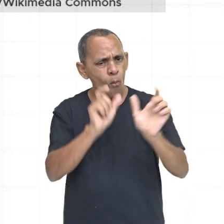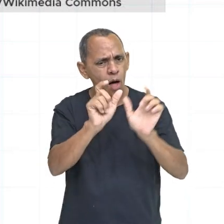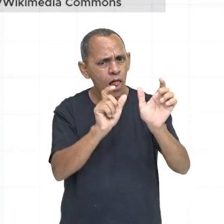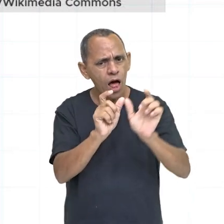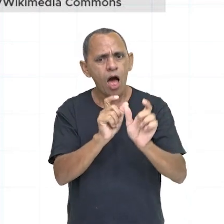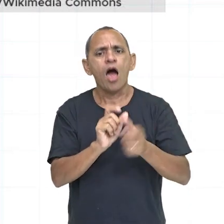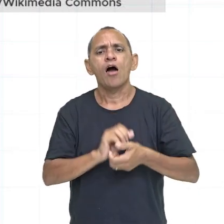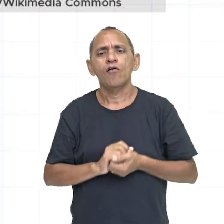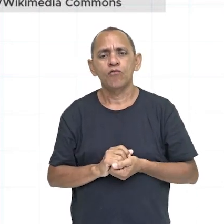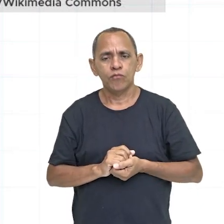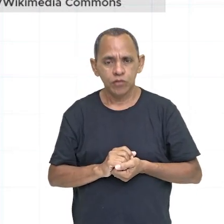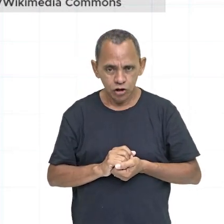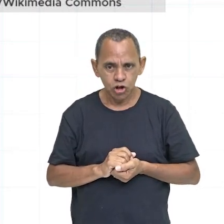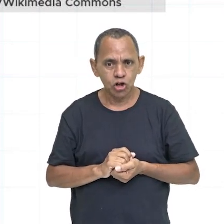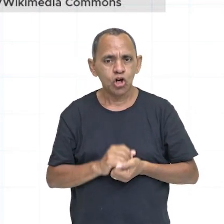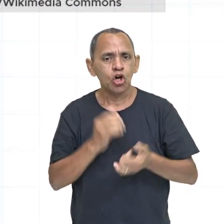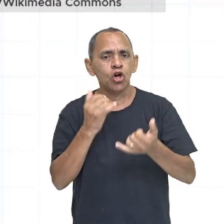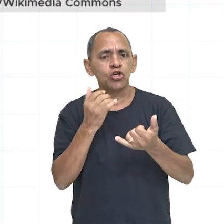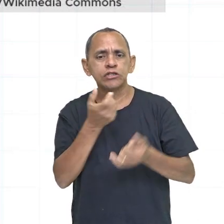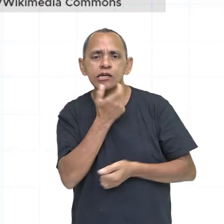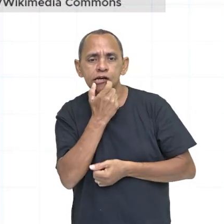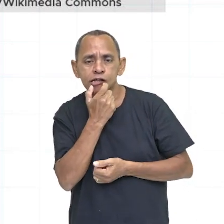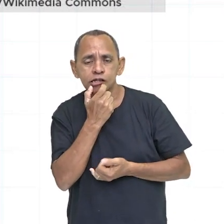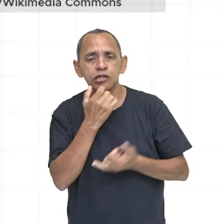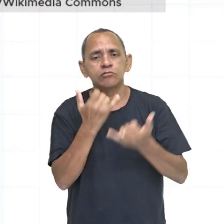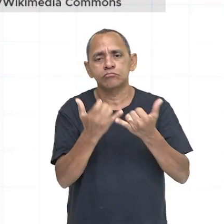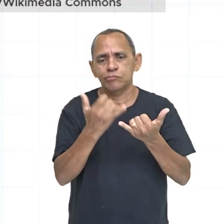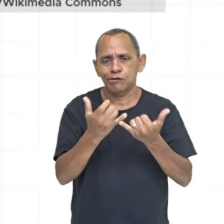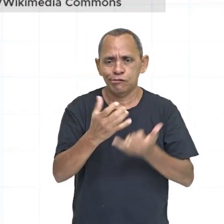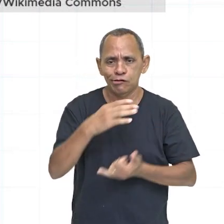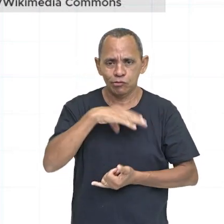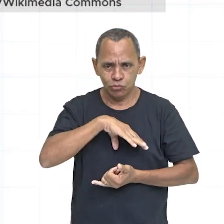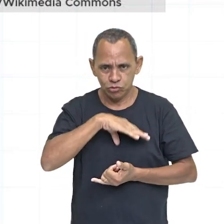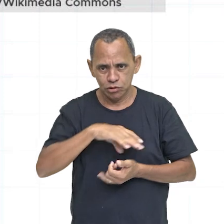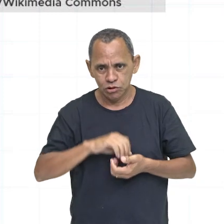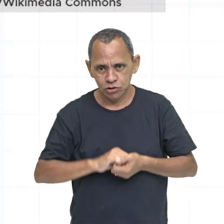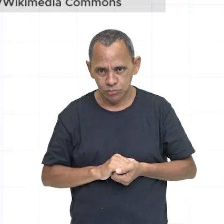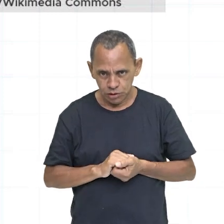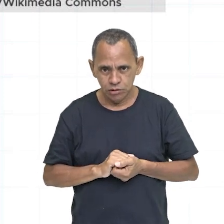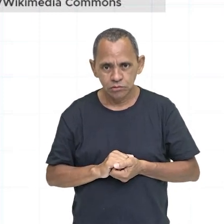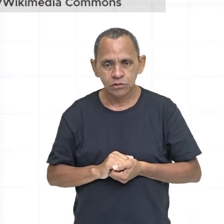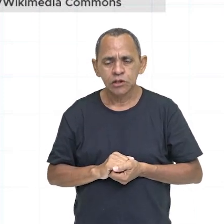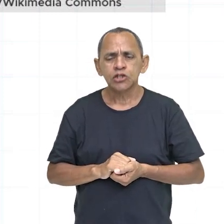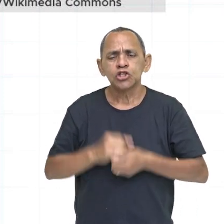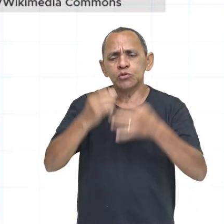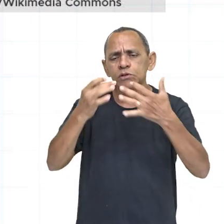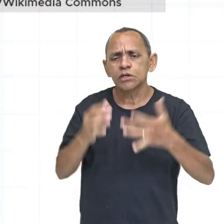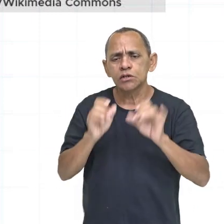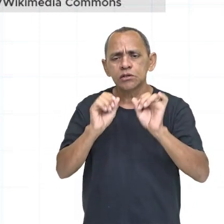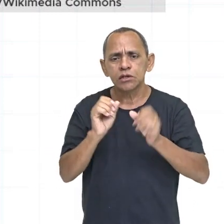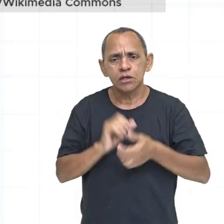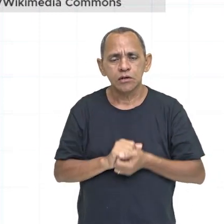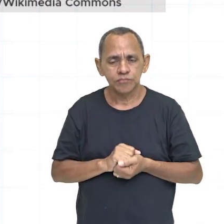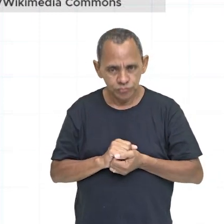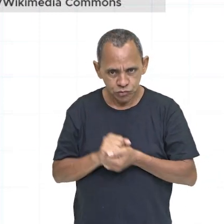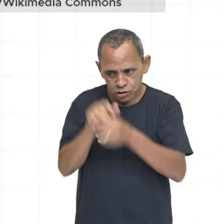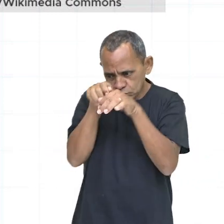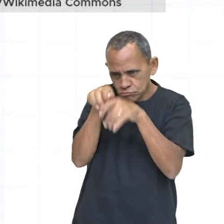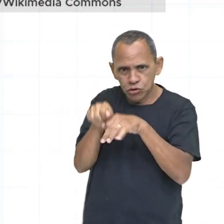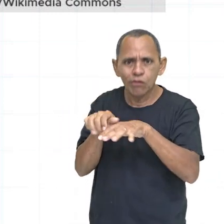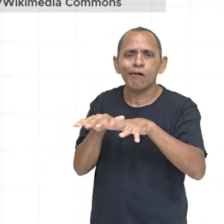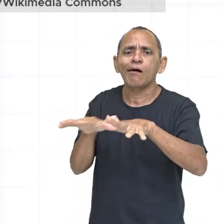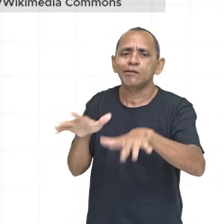que ele está falando dessa expansão da língua inglesa, ok? E o que aconteceu? Nós tivemos